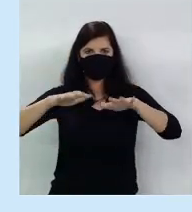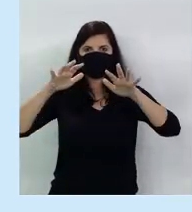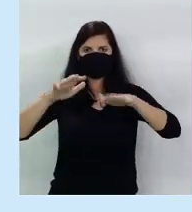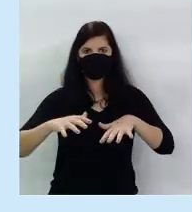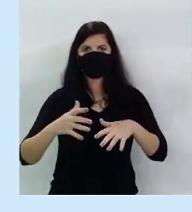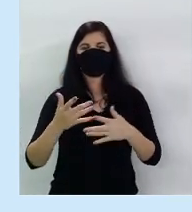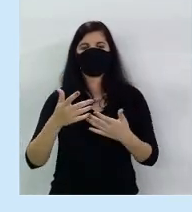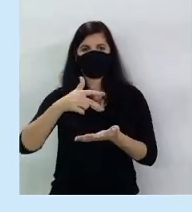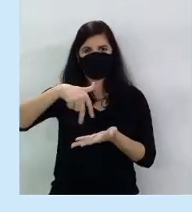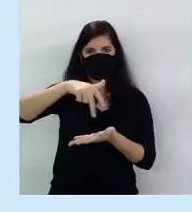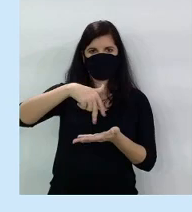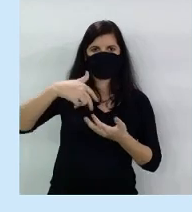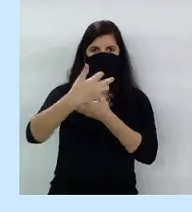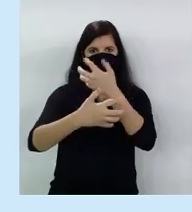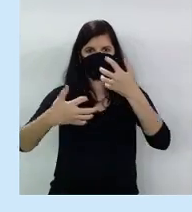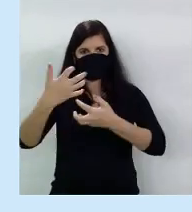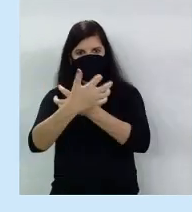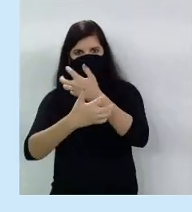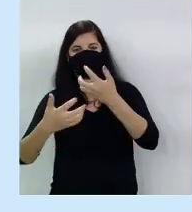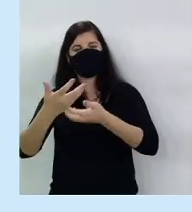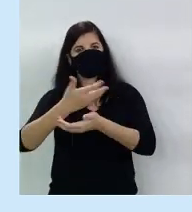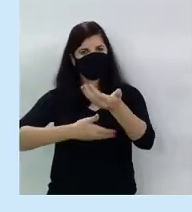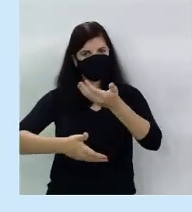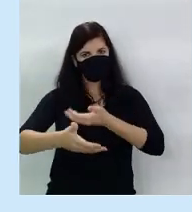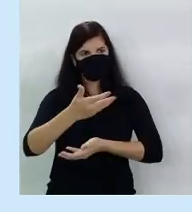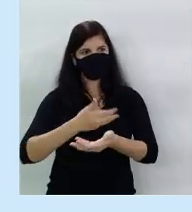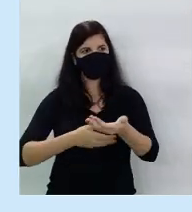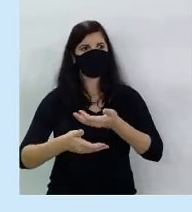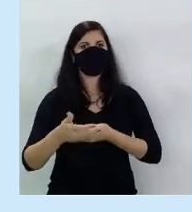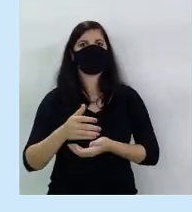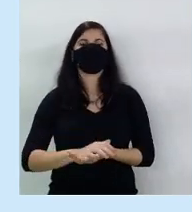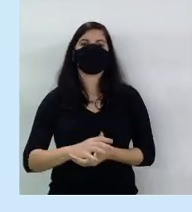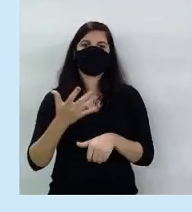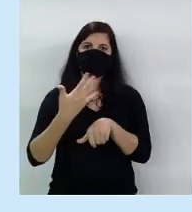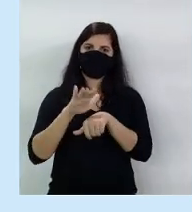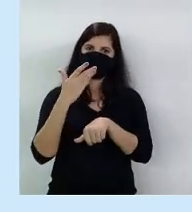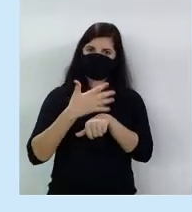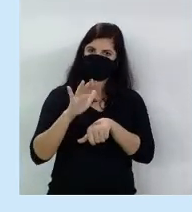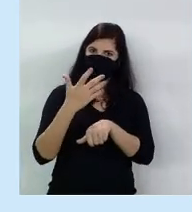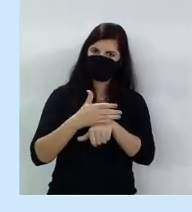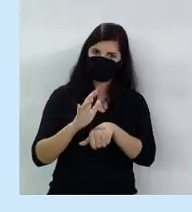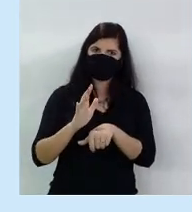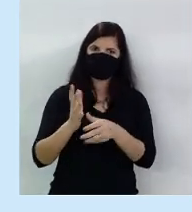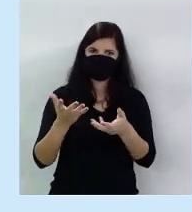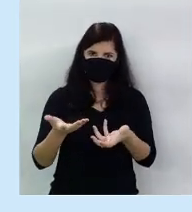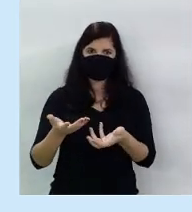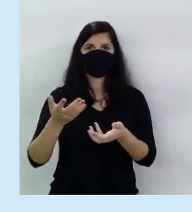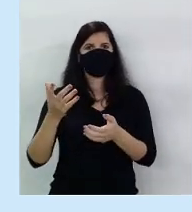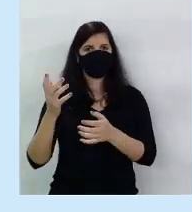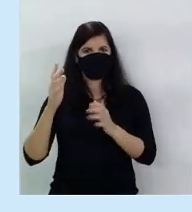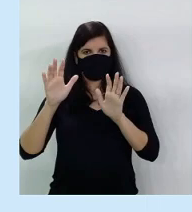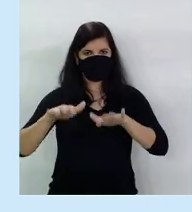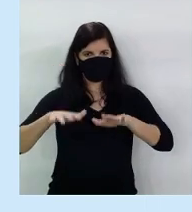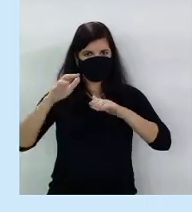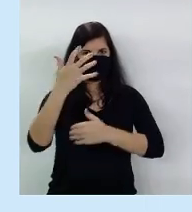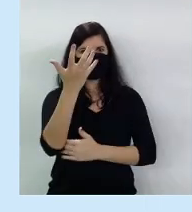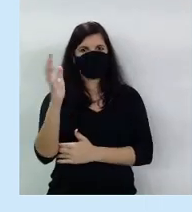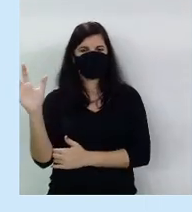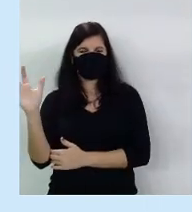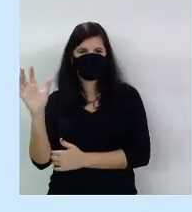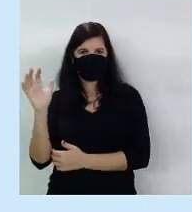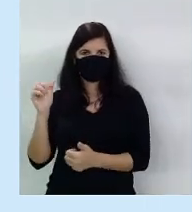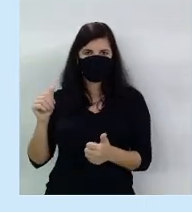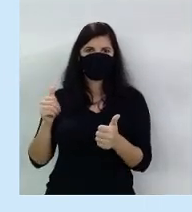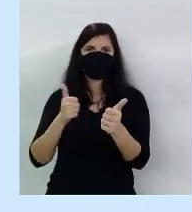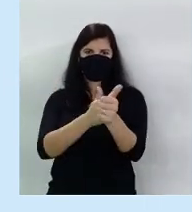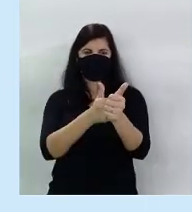sagrada, a dança, os cantos, a infusão. Vejam só, e seus praticantes são juremeiros. Isso é importante